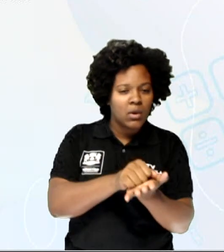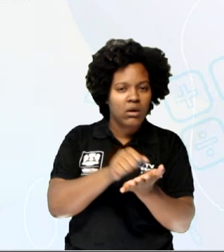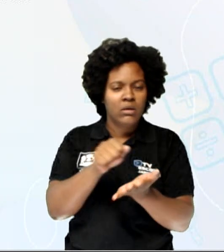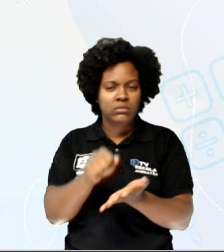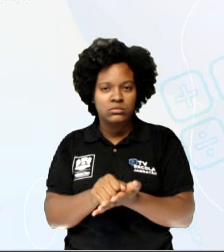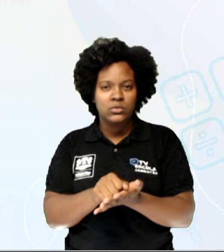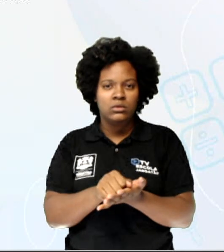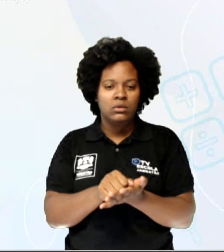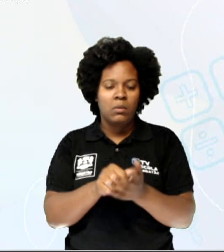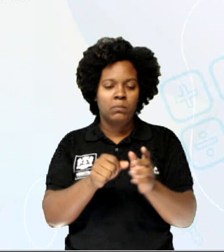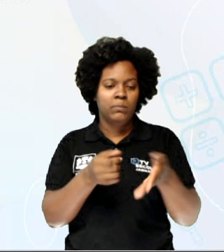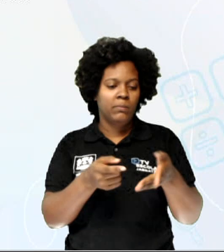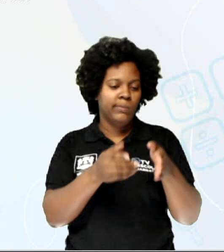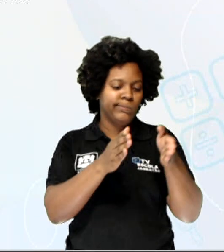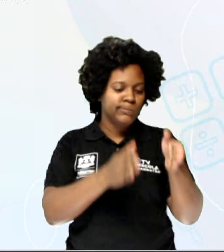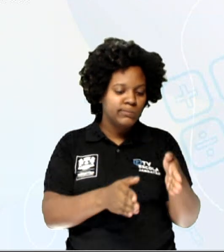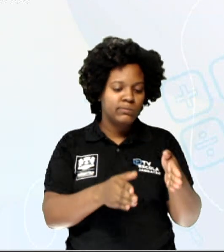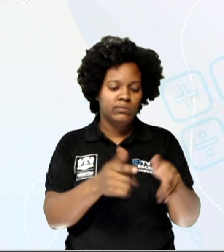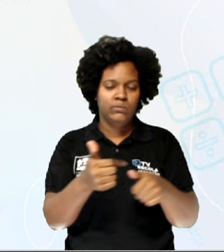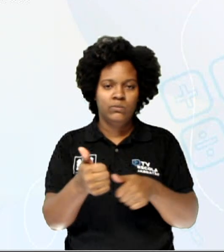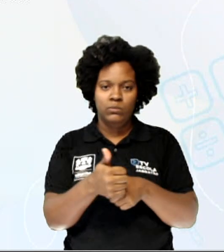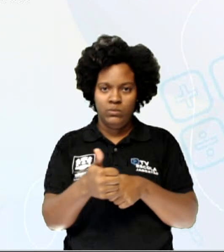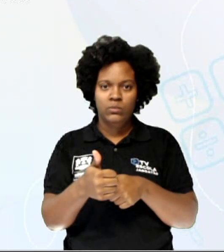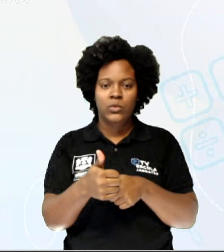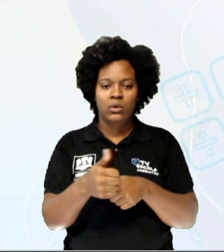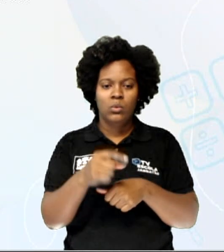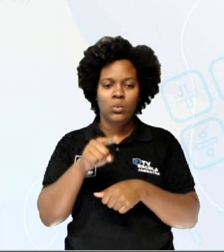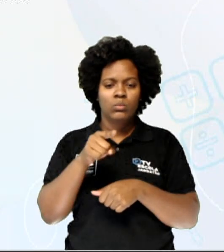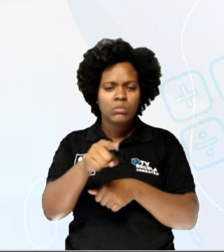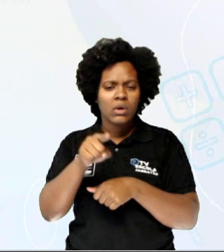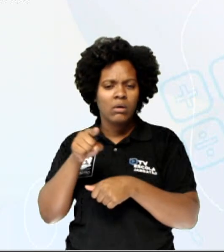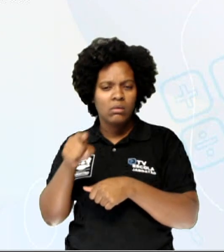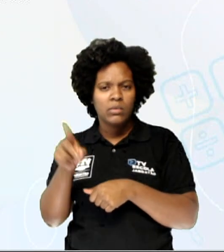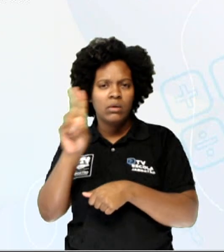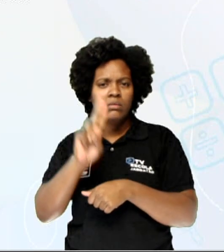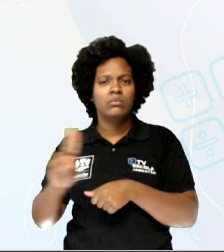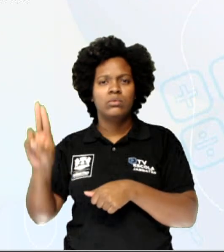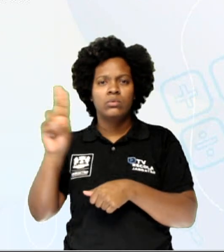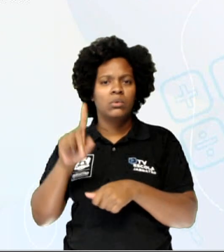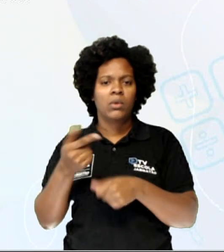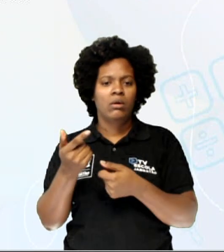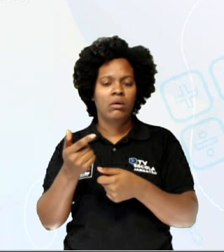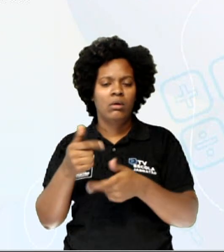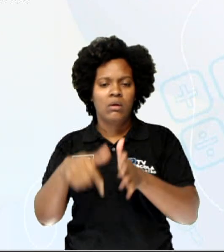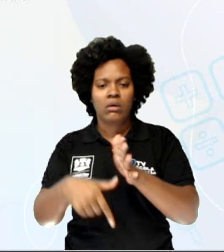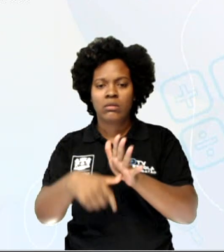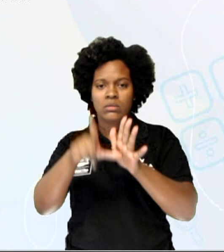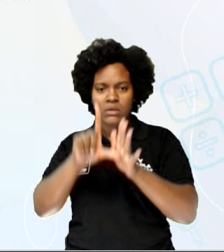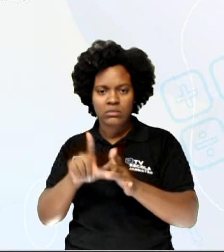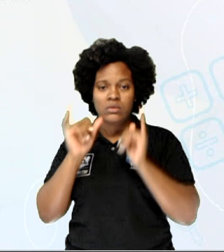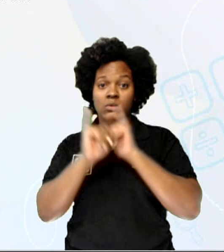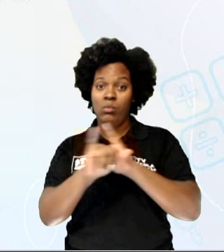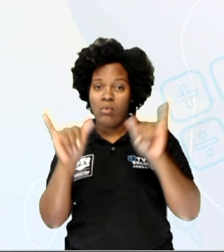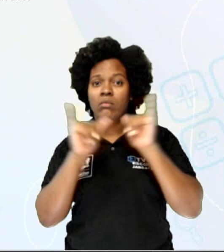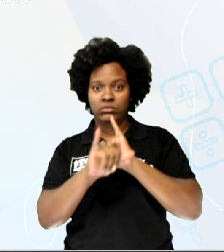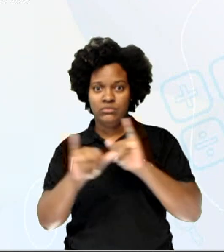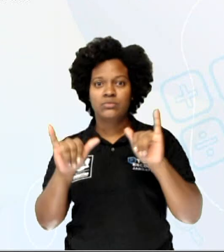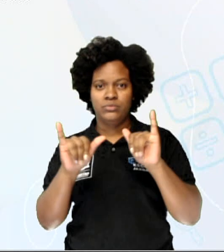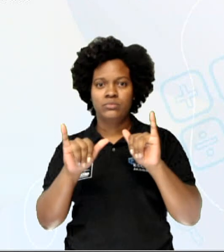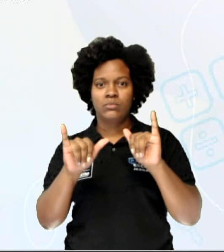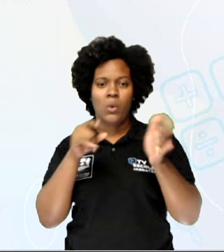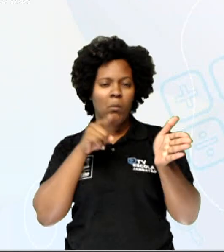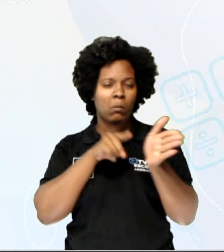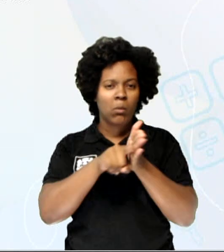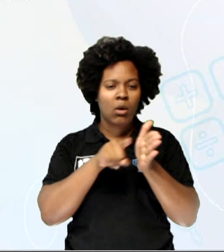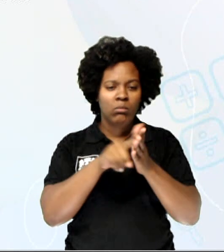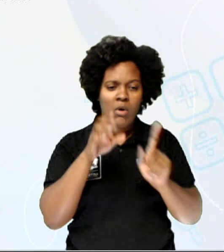móveis, primeiro parágrafo, os dois pontos foram utilizados para antecipar uma informação, provocando